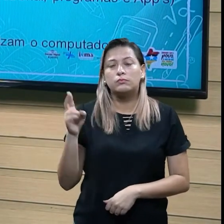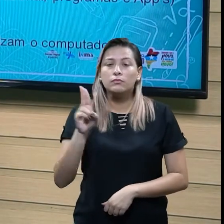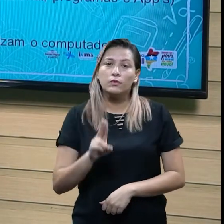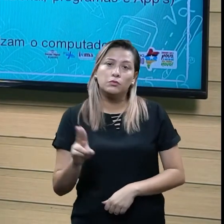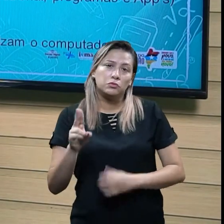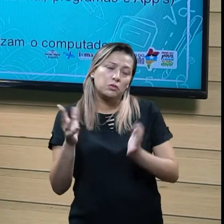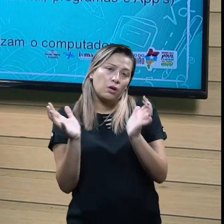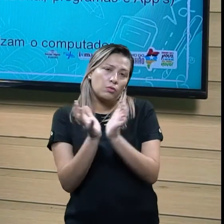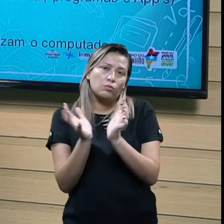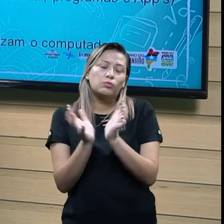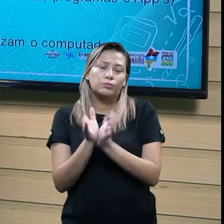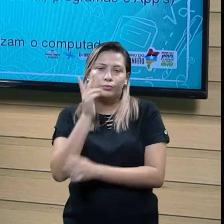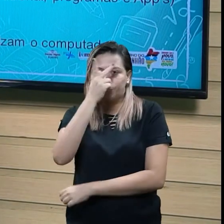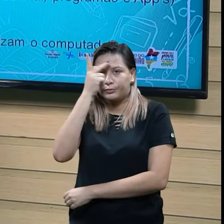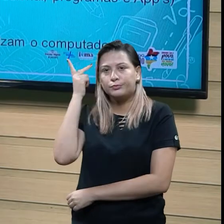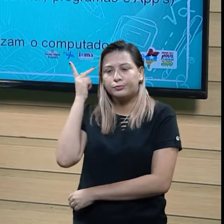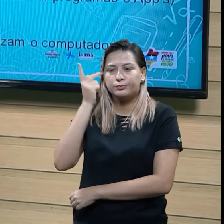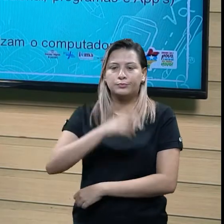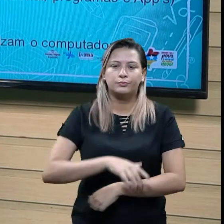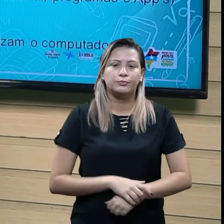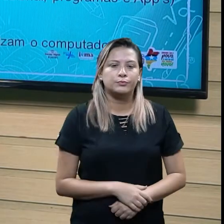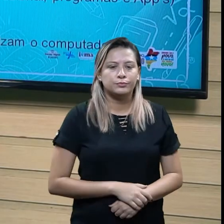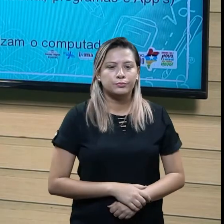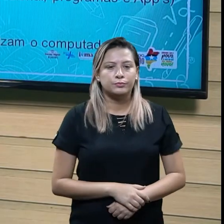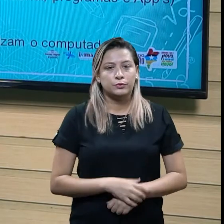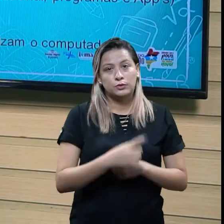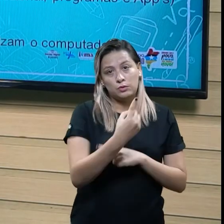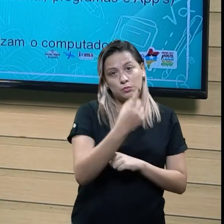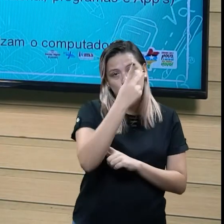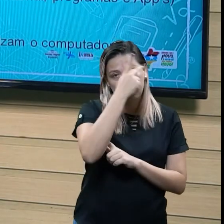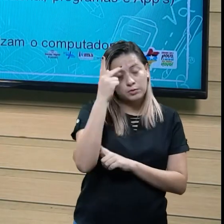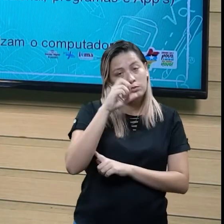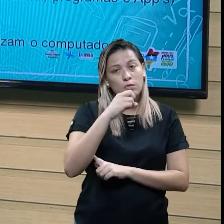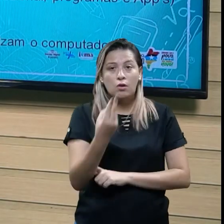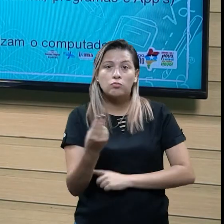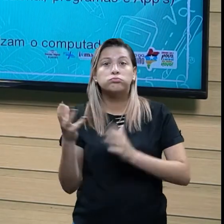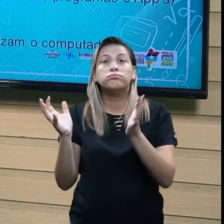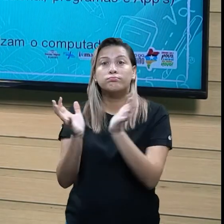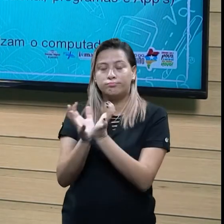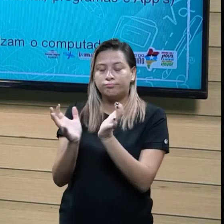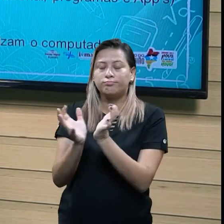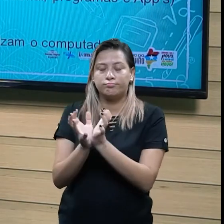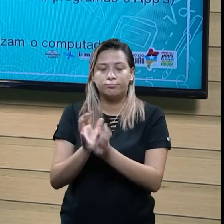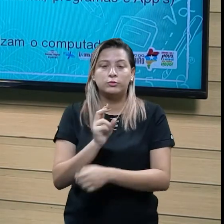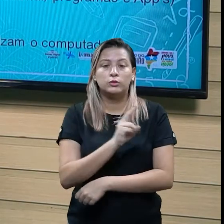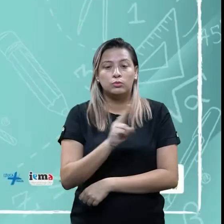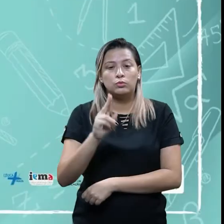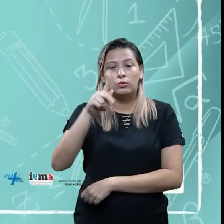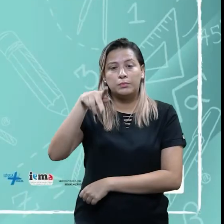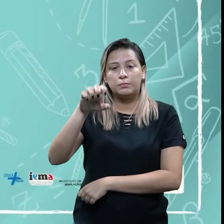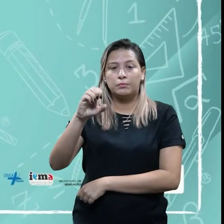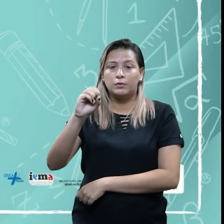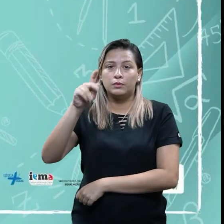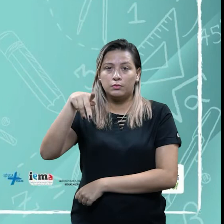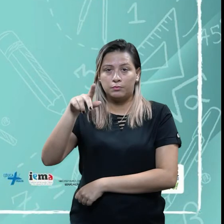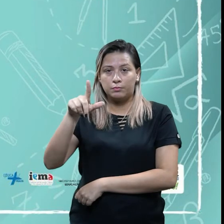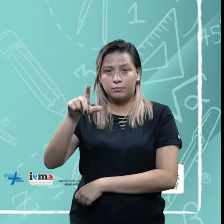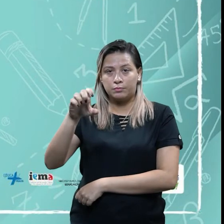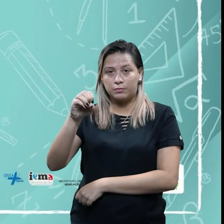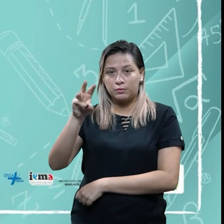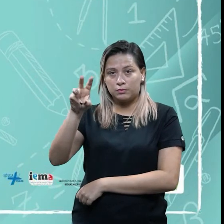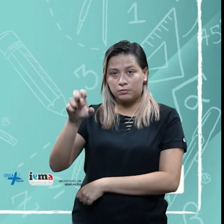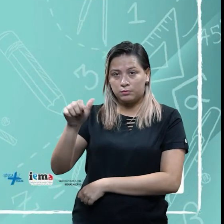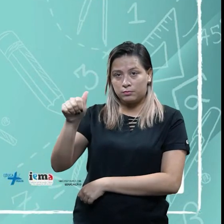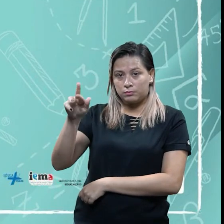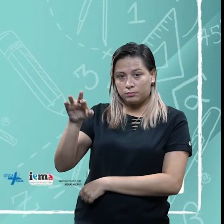por mais de uma pessoa. Então, pode ser só uma pessoa ou um grupo de pessoas, vai ser chamado de peopleware. Os componentes